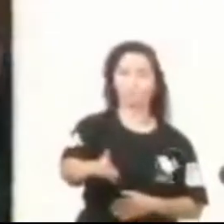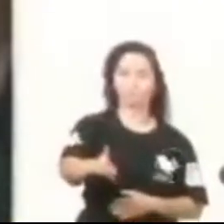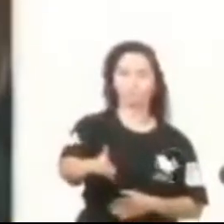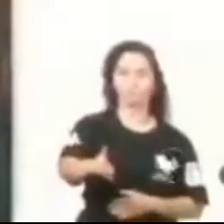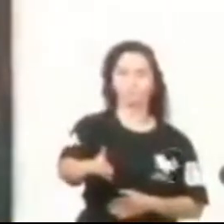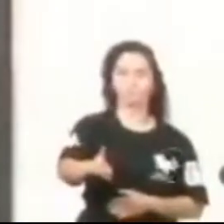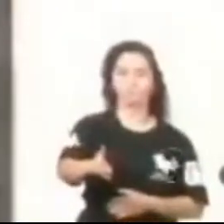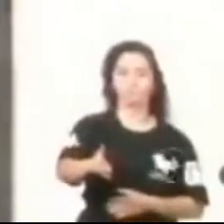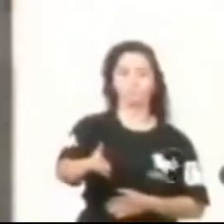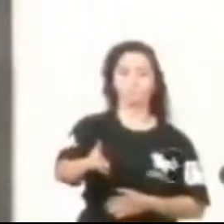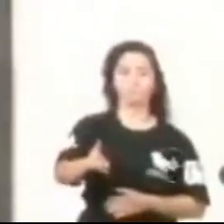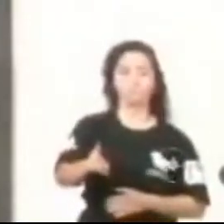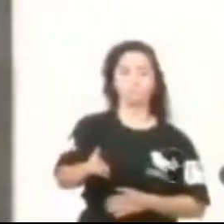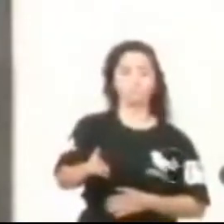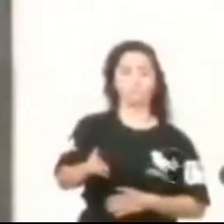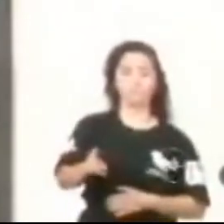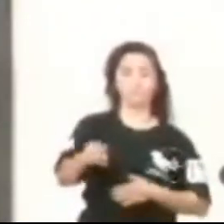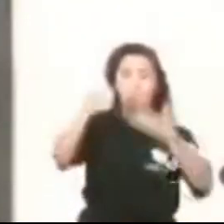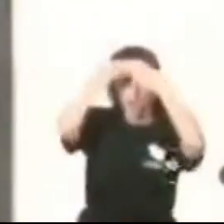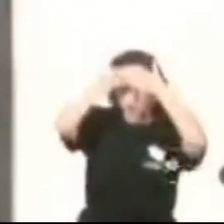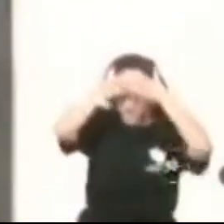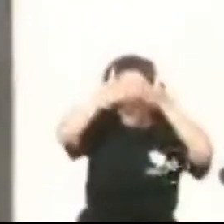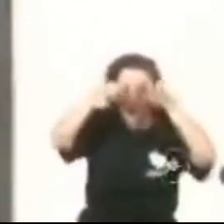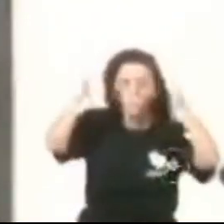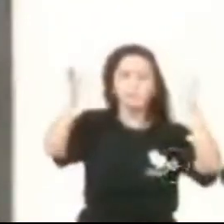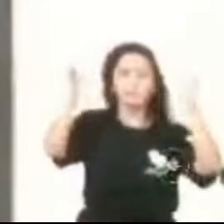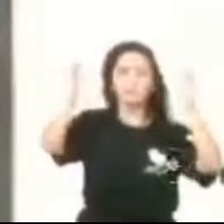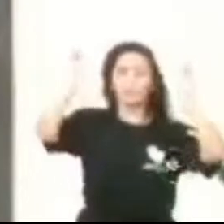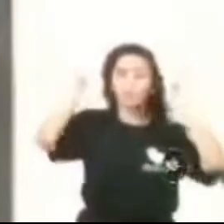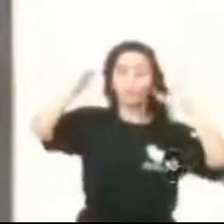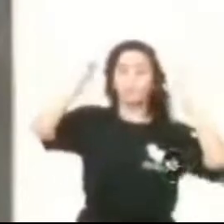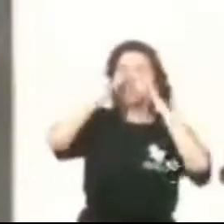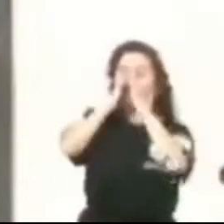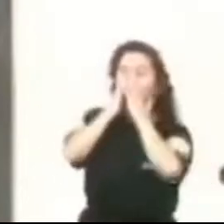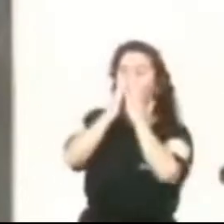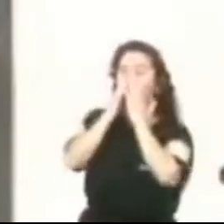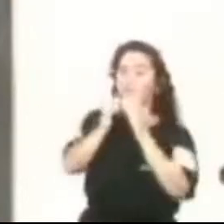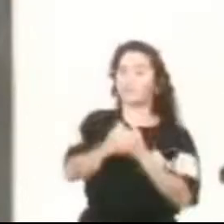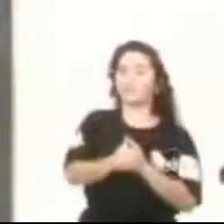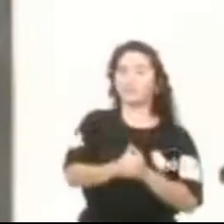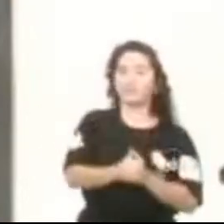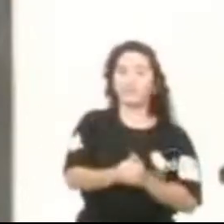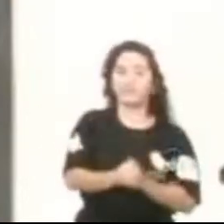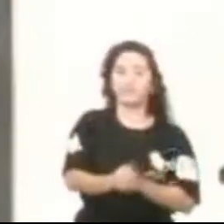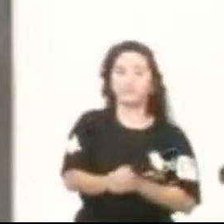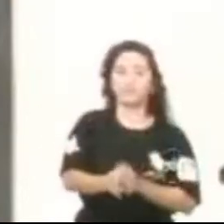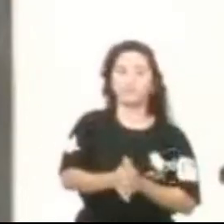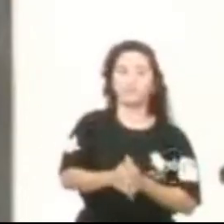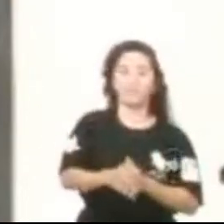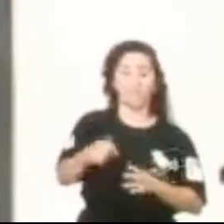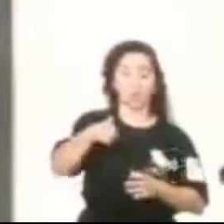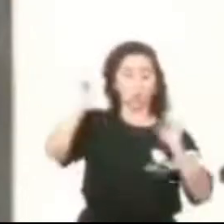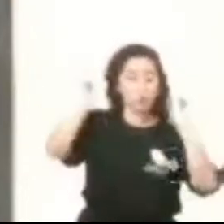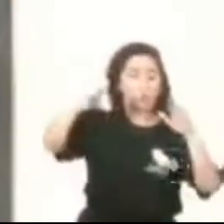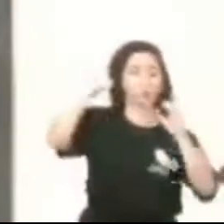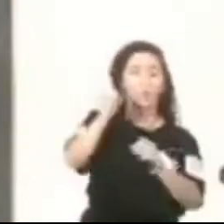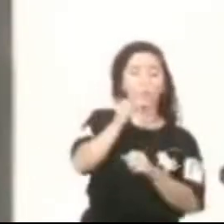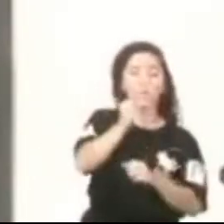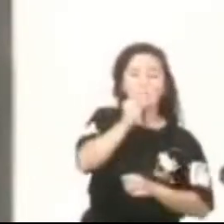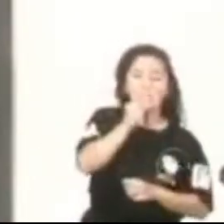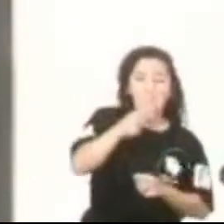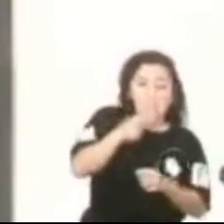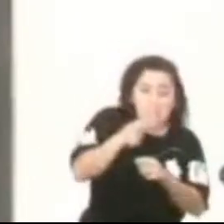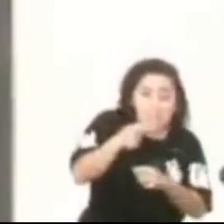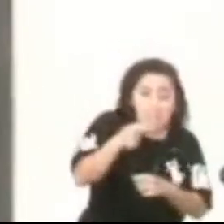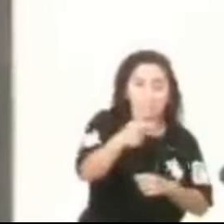Continuei abrindo as gavetas do ministério e descobri, irmãos, o horror. Eu descobri que nos últimos 7 anos no Brasil